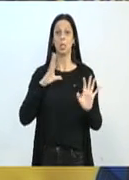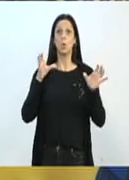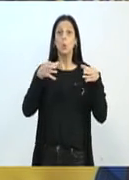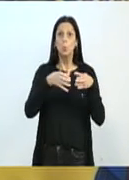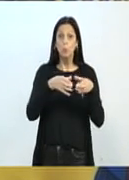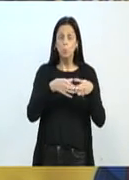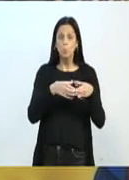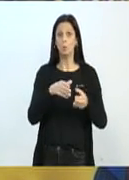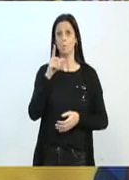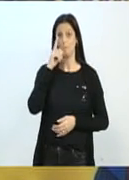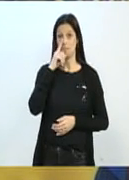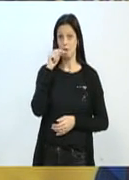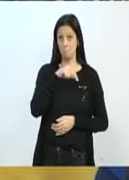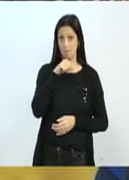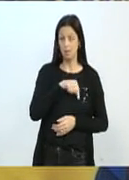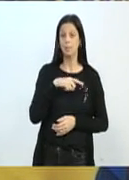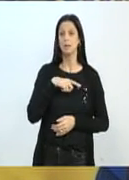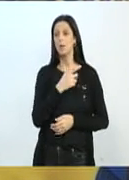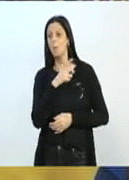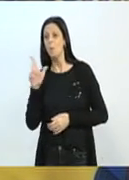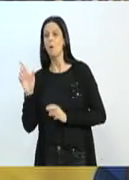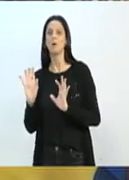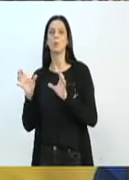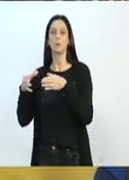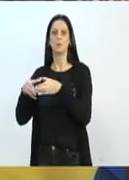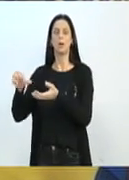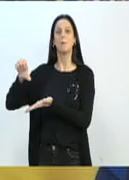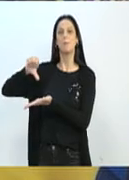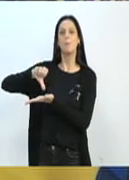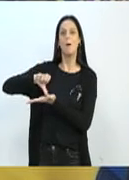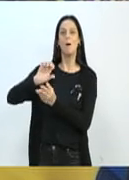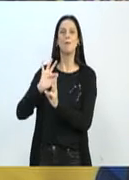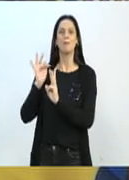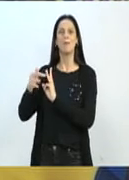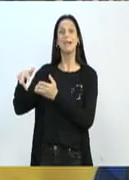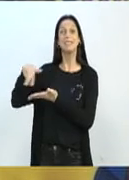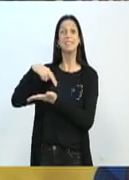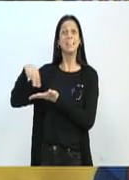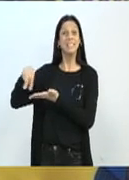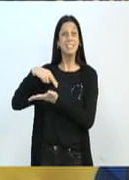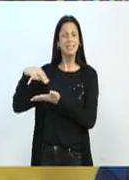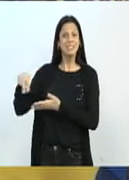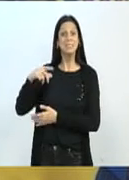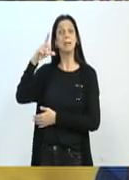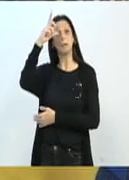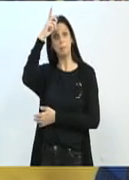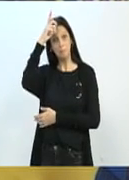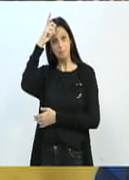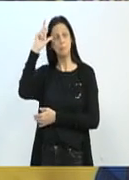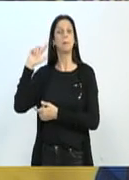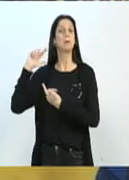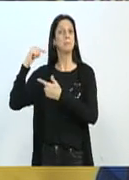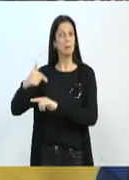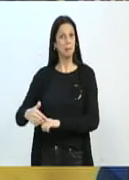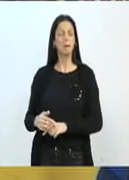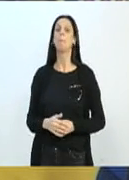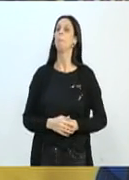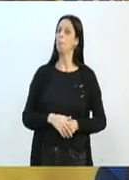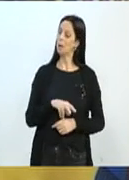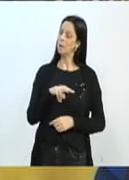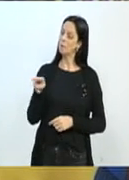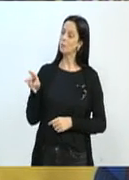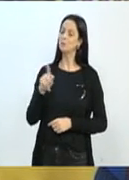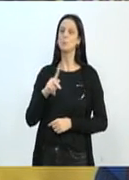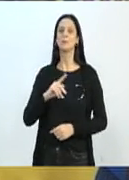o clube Sagrado Coração de Jesus também tem um polo da pro família de danças folclóricas aproveitei para dar uma passadinha ali ver a